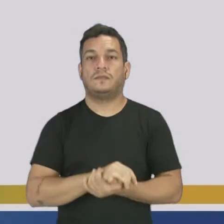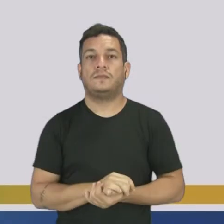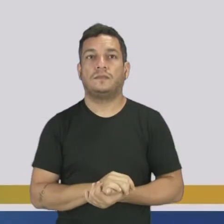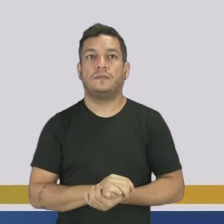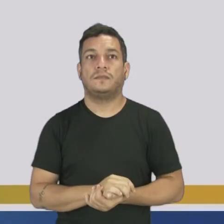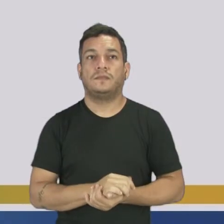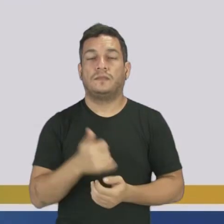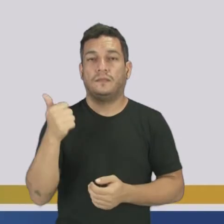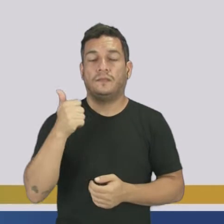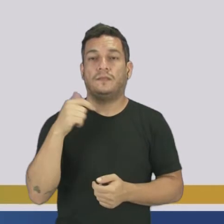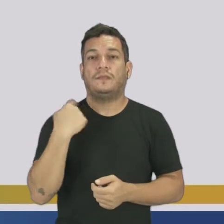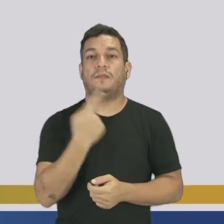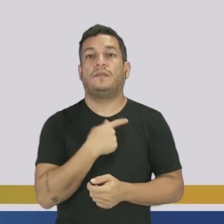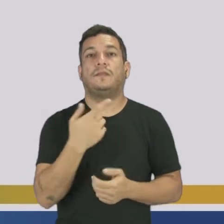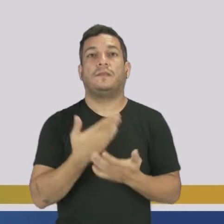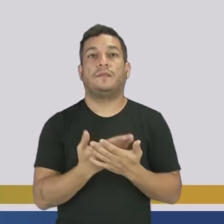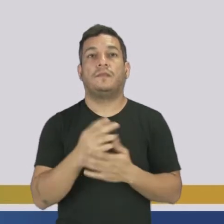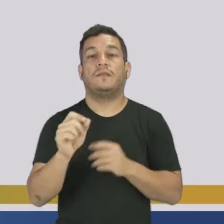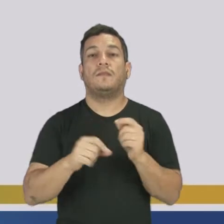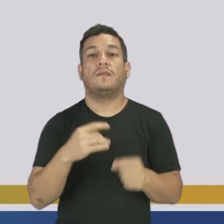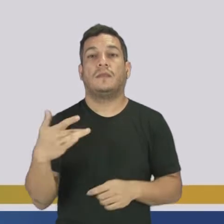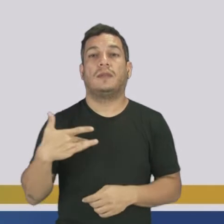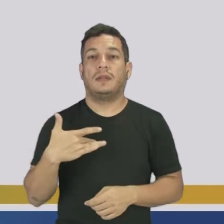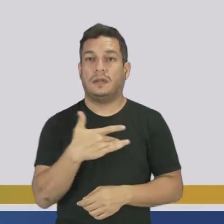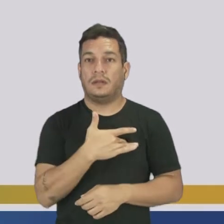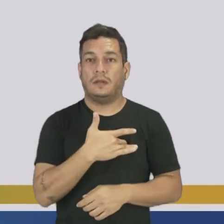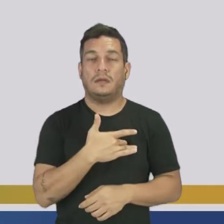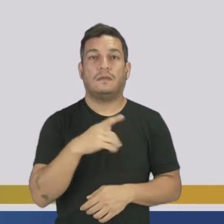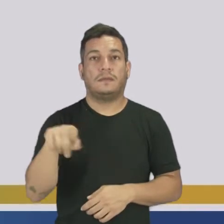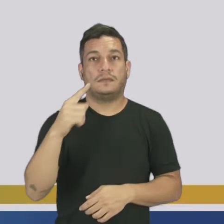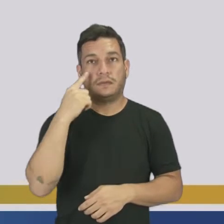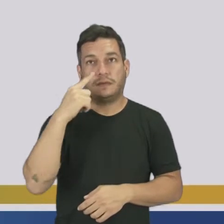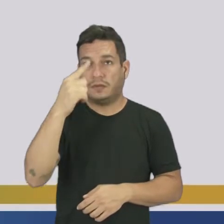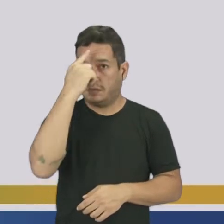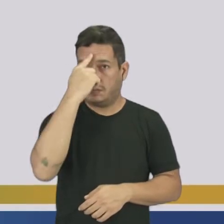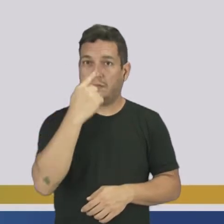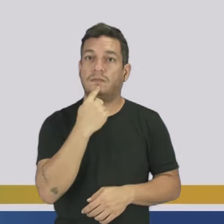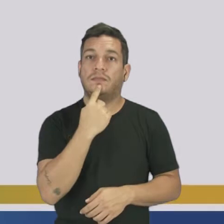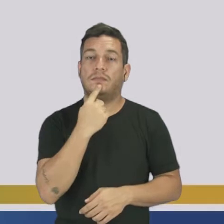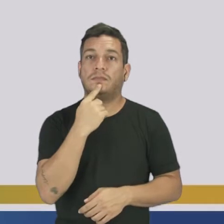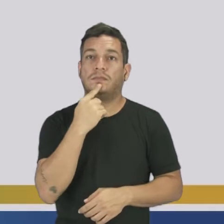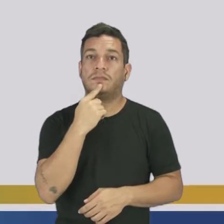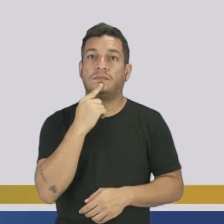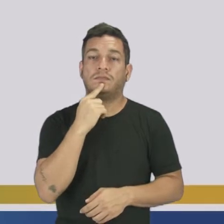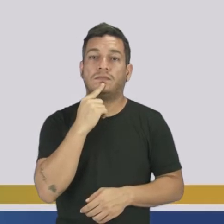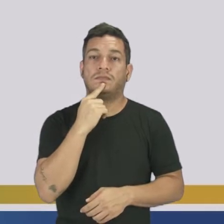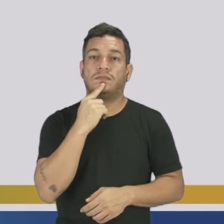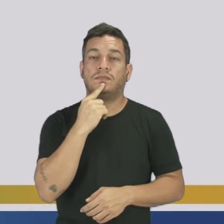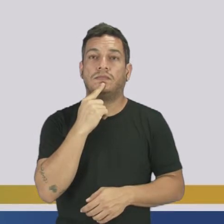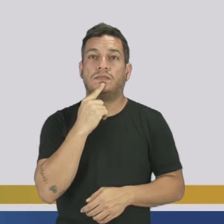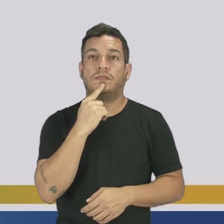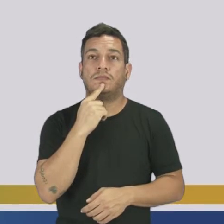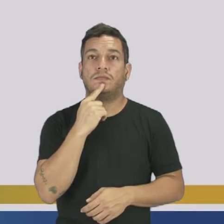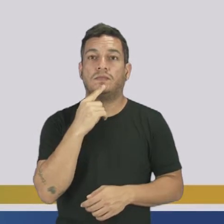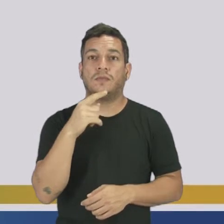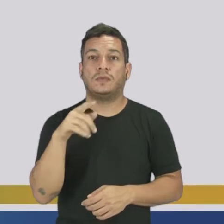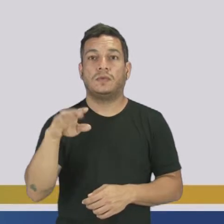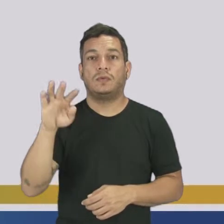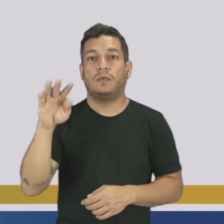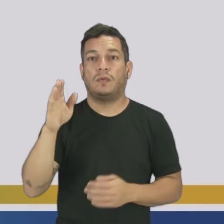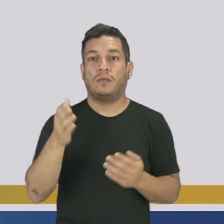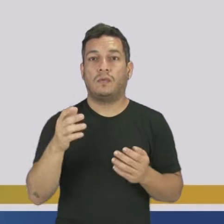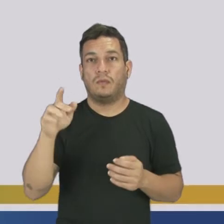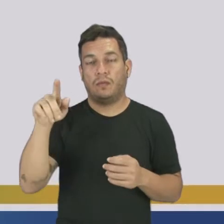A primeira área que a gente vai citar aqui é na saúde. Você observa a imagem ali, a gente tem uma imagem de um aparelho de